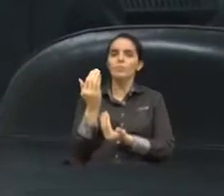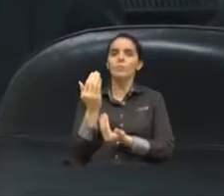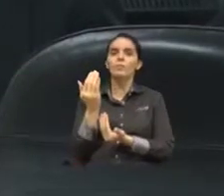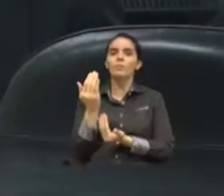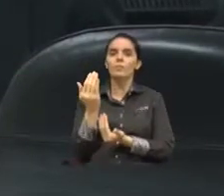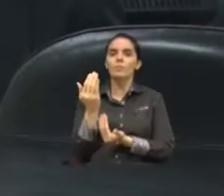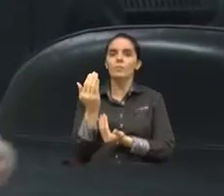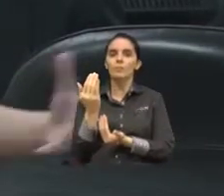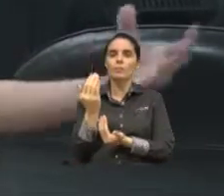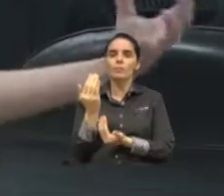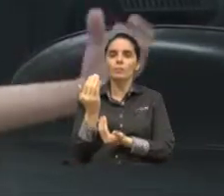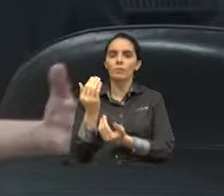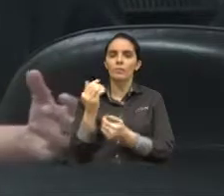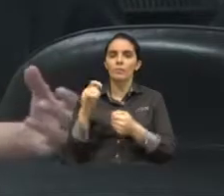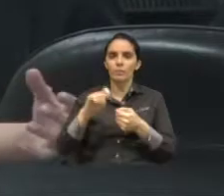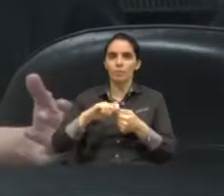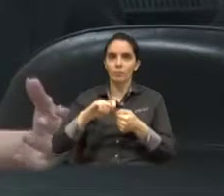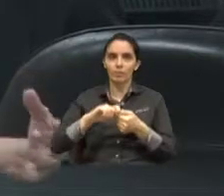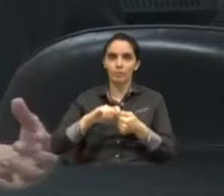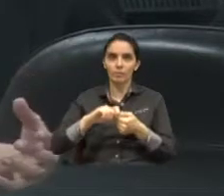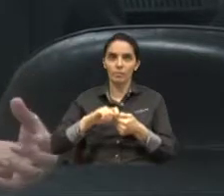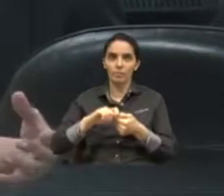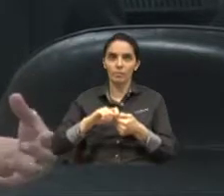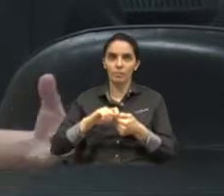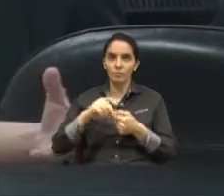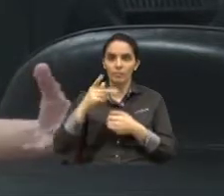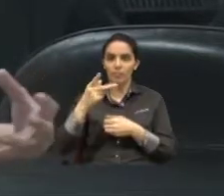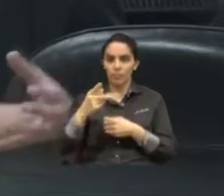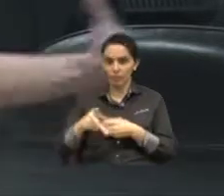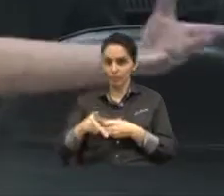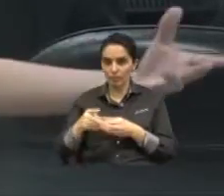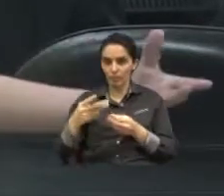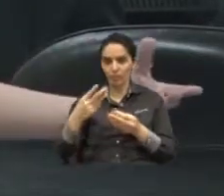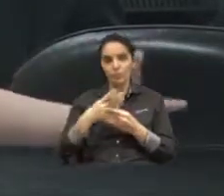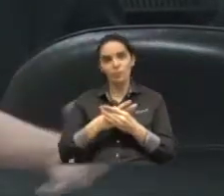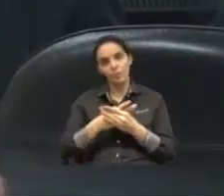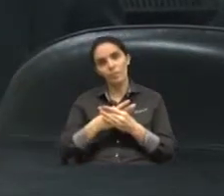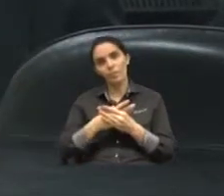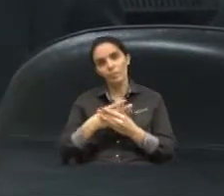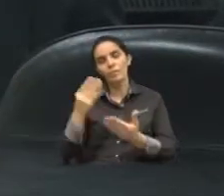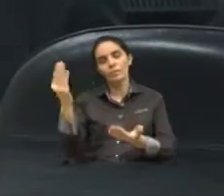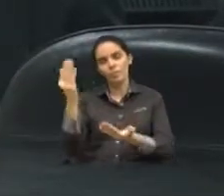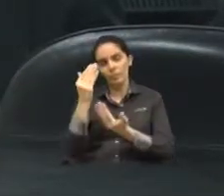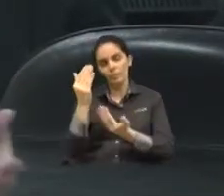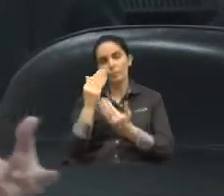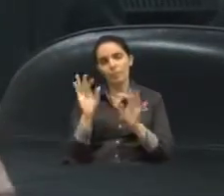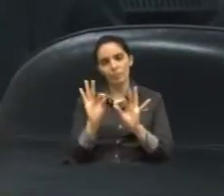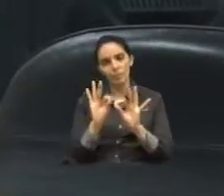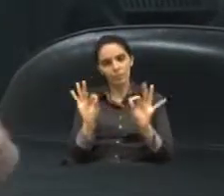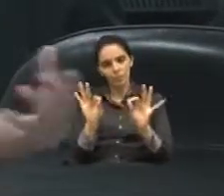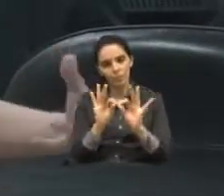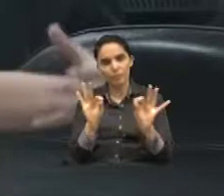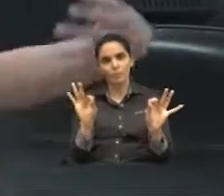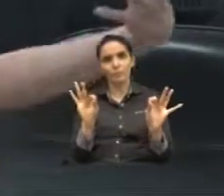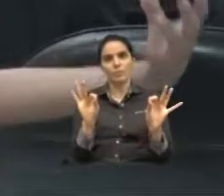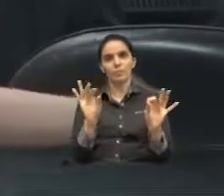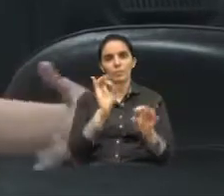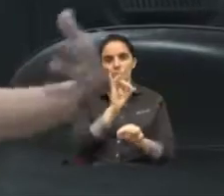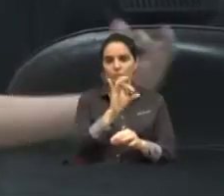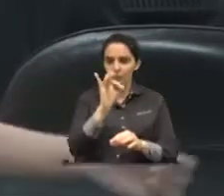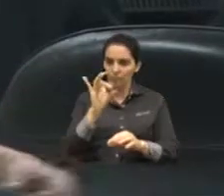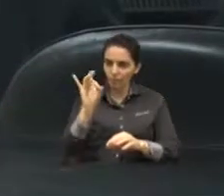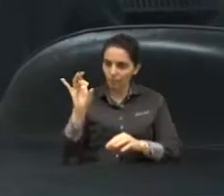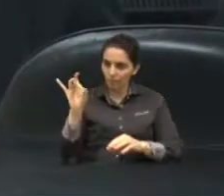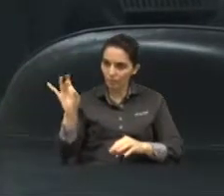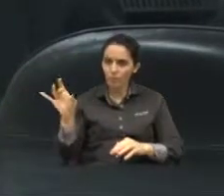permite que aqui nestas circunstâncias nós temos uma singela homenagem dado a cada tipo, a cada